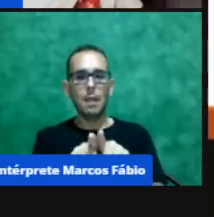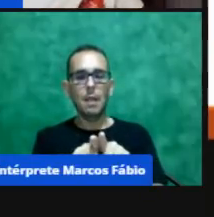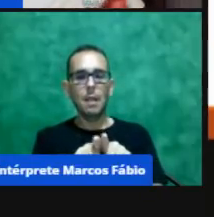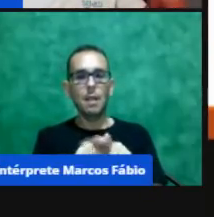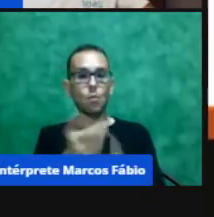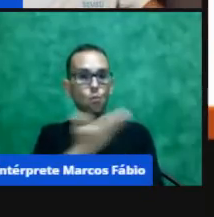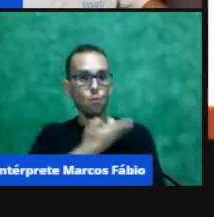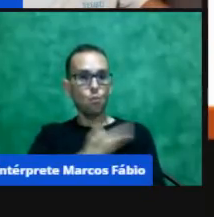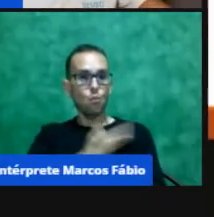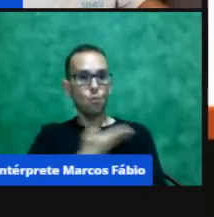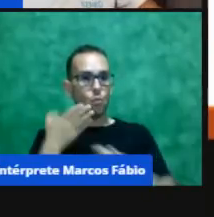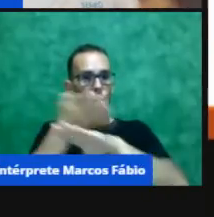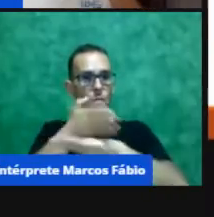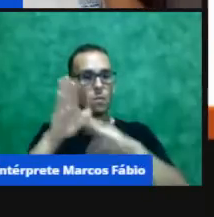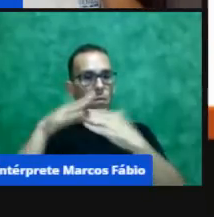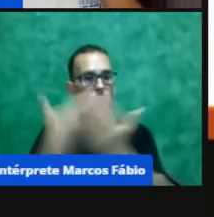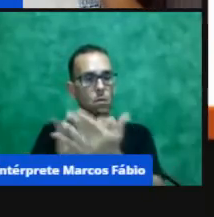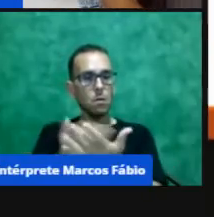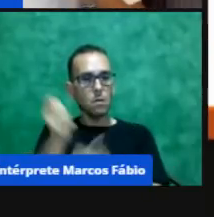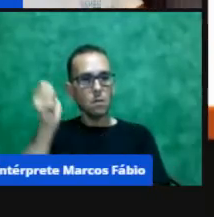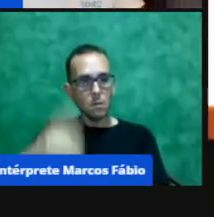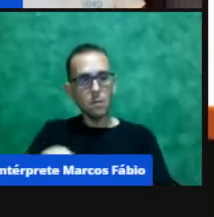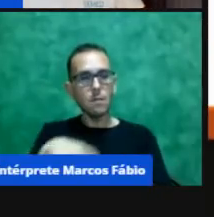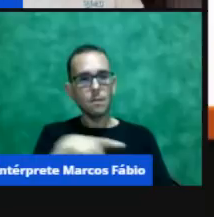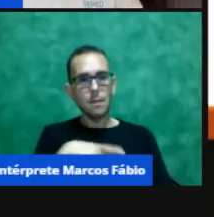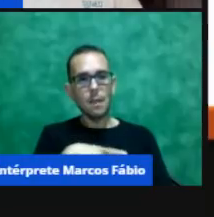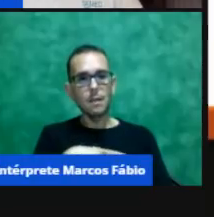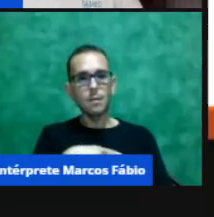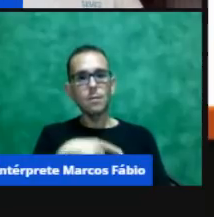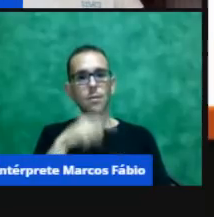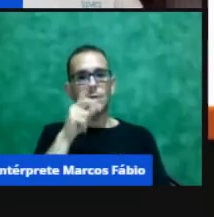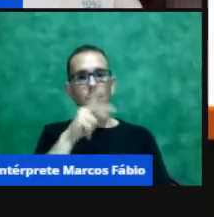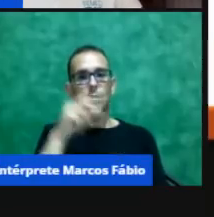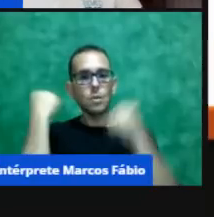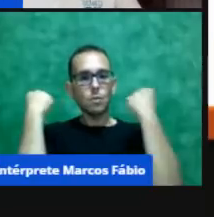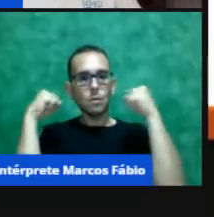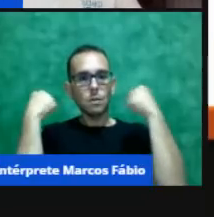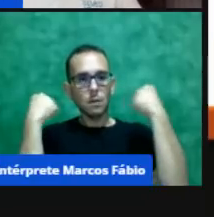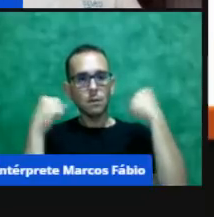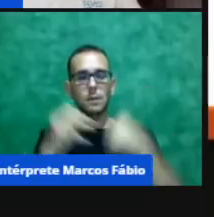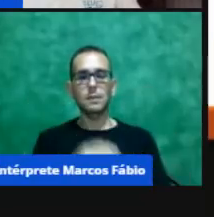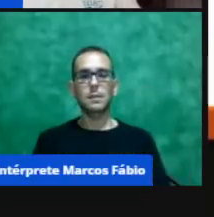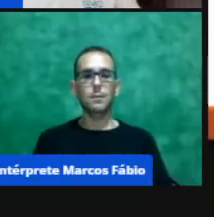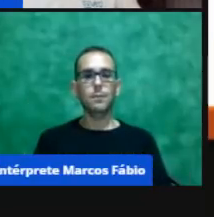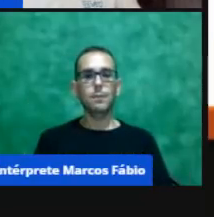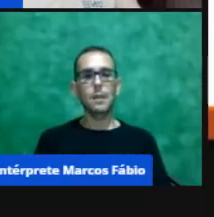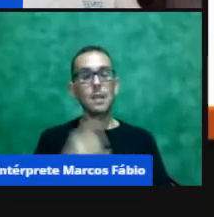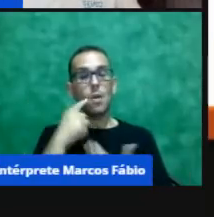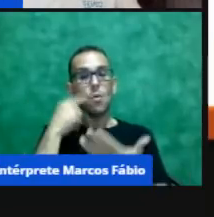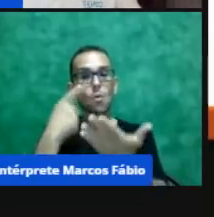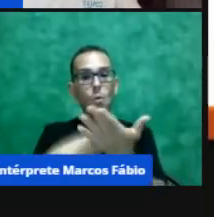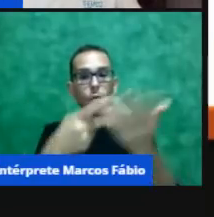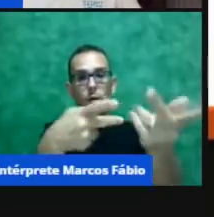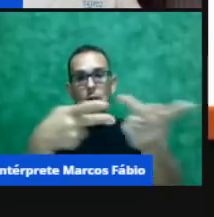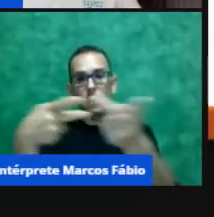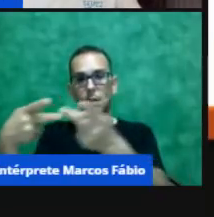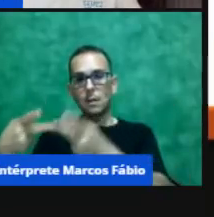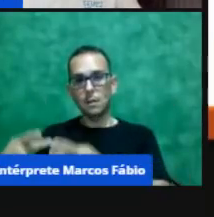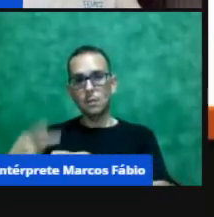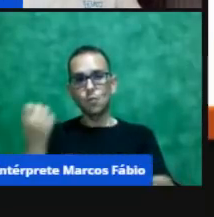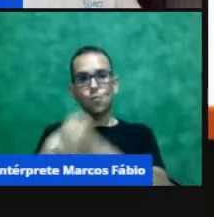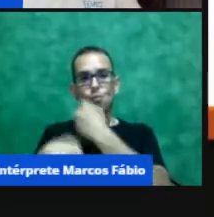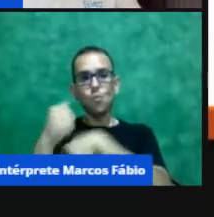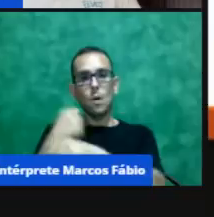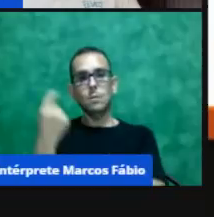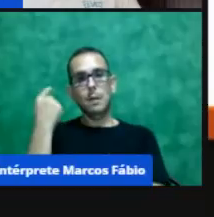tutor presencial lá no Parque Campo Grande, né, no curso de Educação Física, e eu fiz um convite, né, para os alunos ano passado